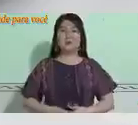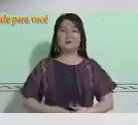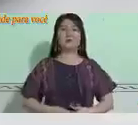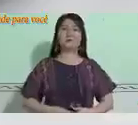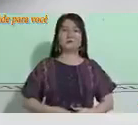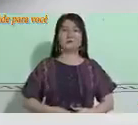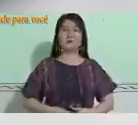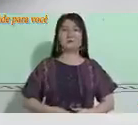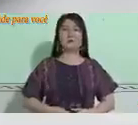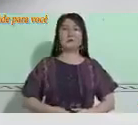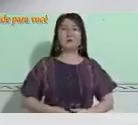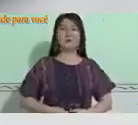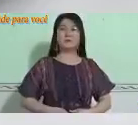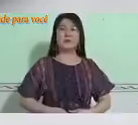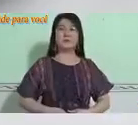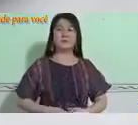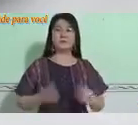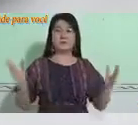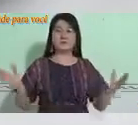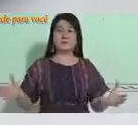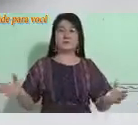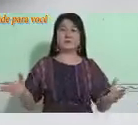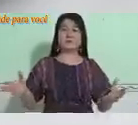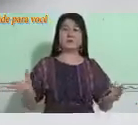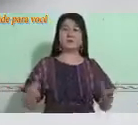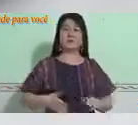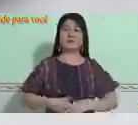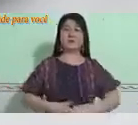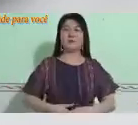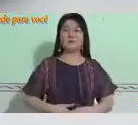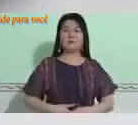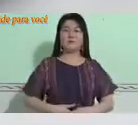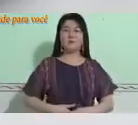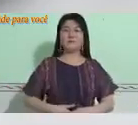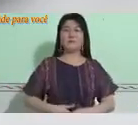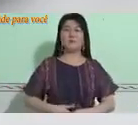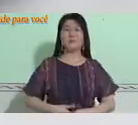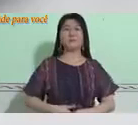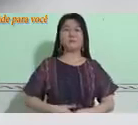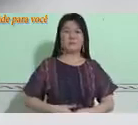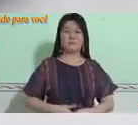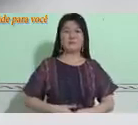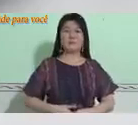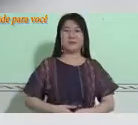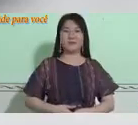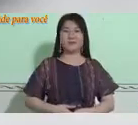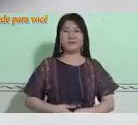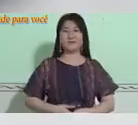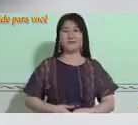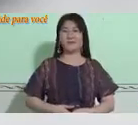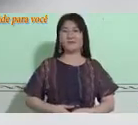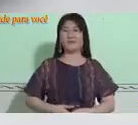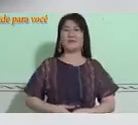A sensação de formigamento ou dormência pode ser muitas vezes sentida no rosto ou em alguma região da cabeça, e pode